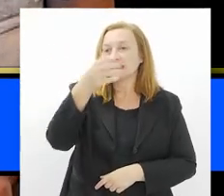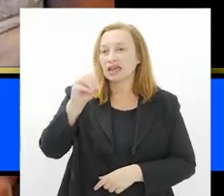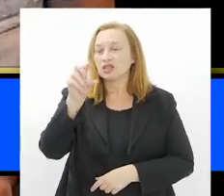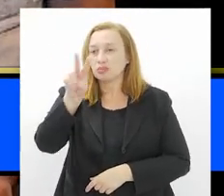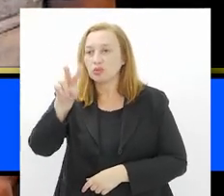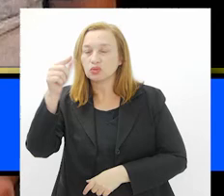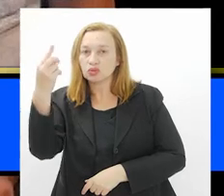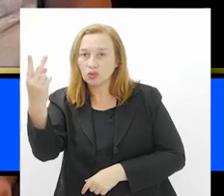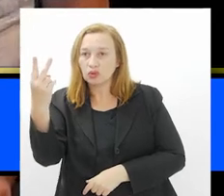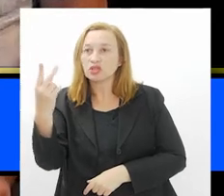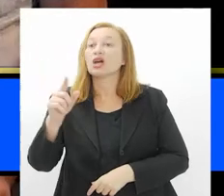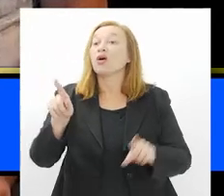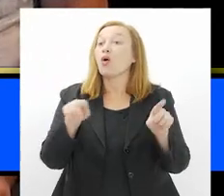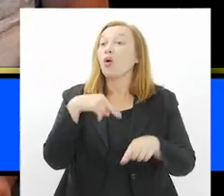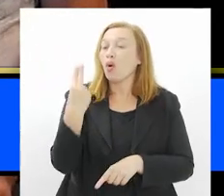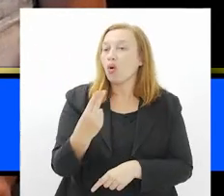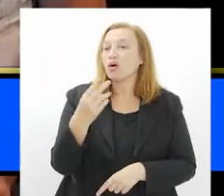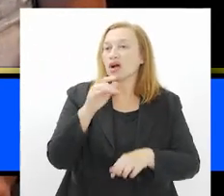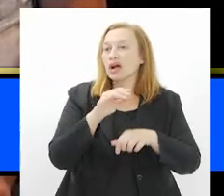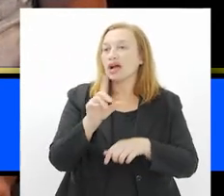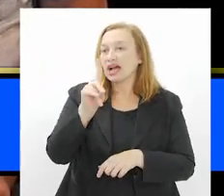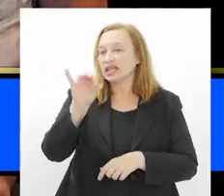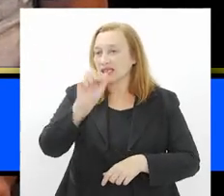www.alerj.rj.gov.br. Na TV aberta, no canal